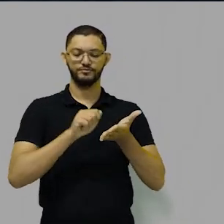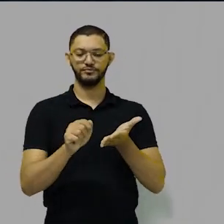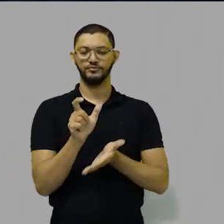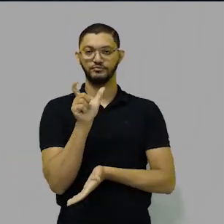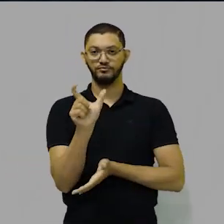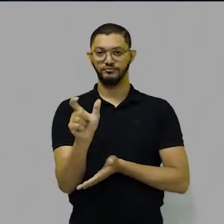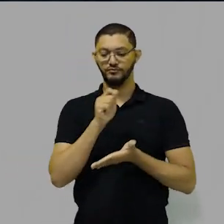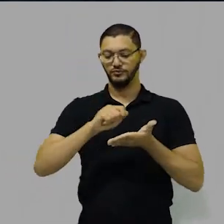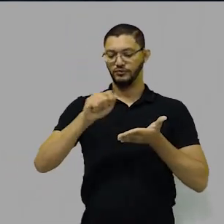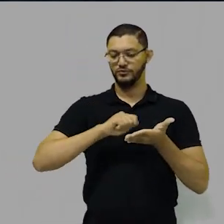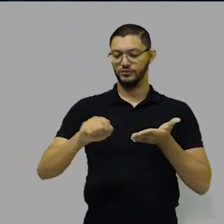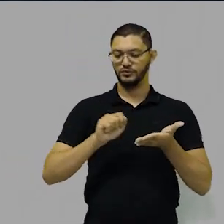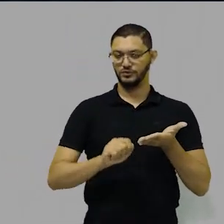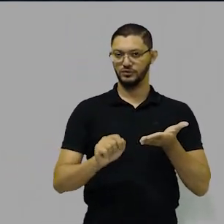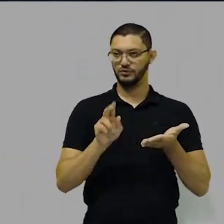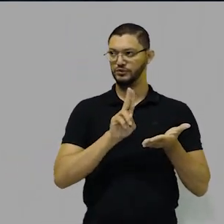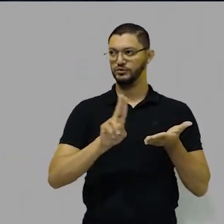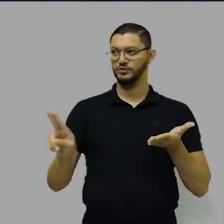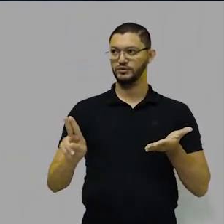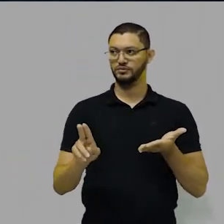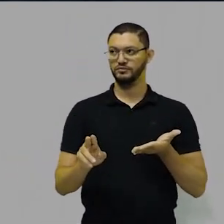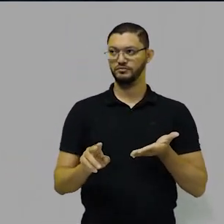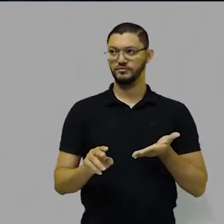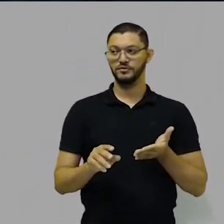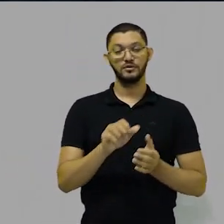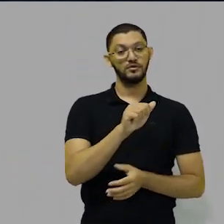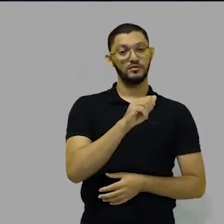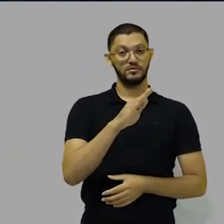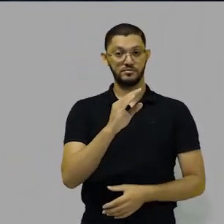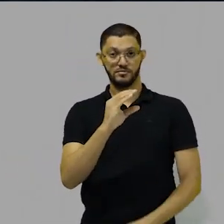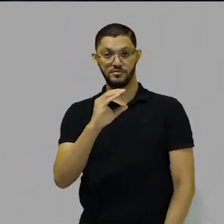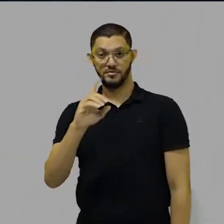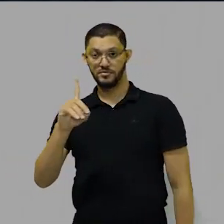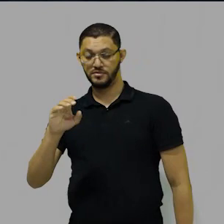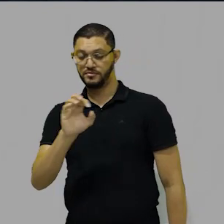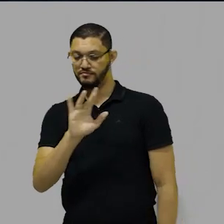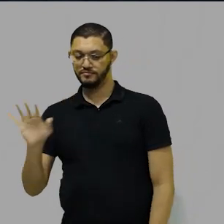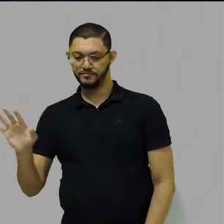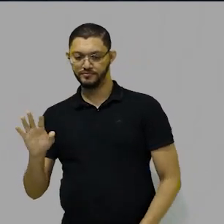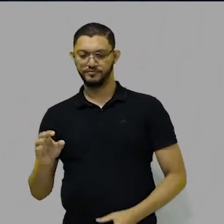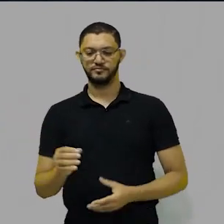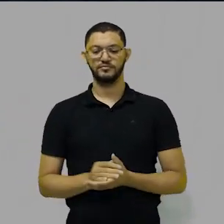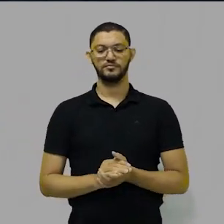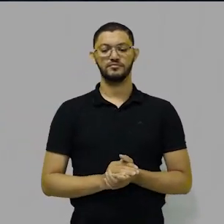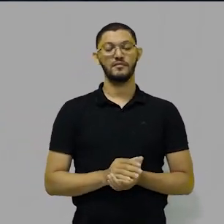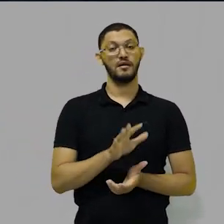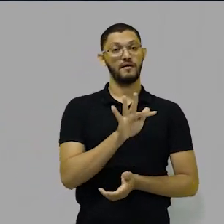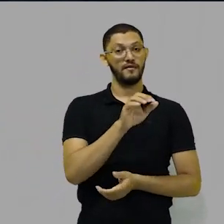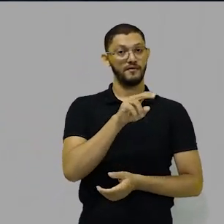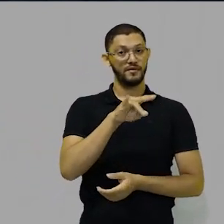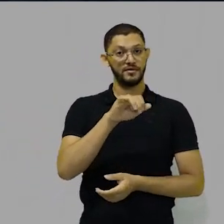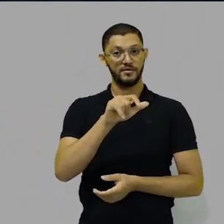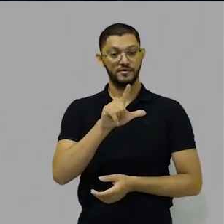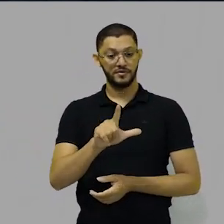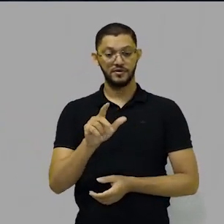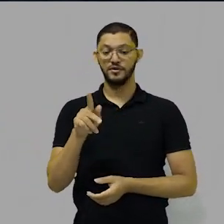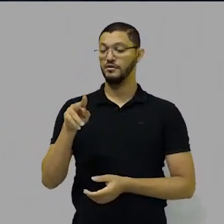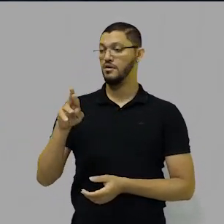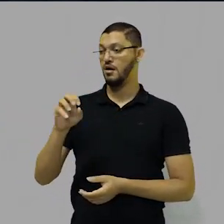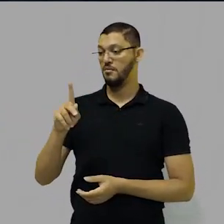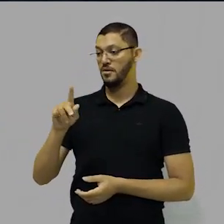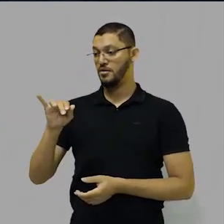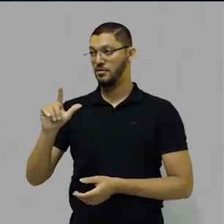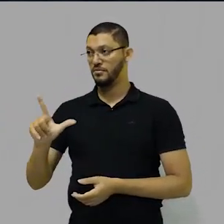Nós vamos citar na ordem alfabética dos radicais. Eu tenho radical fenil, radical